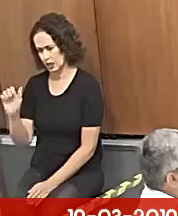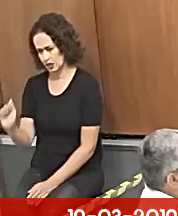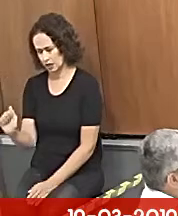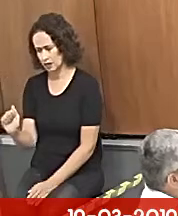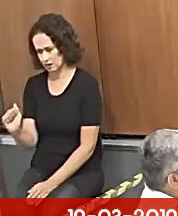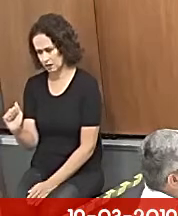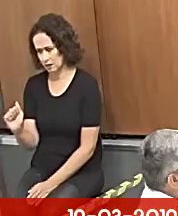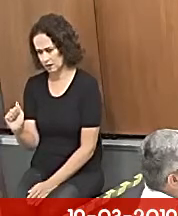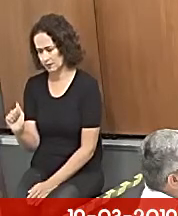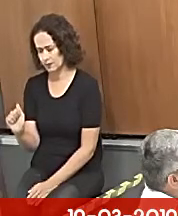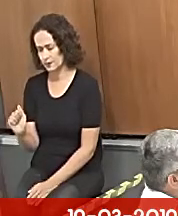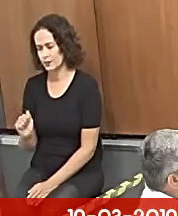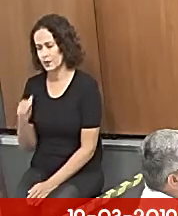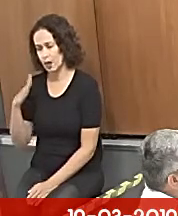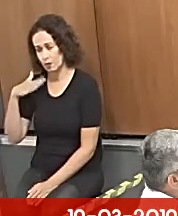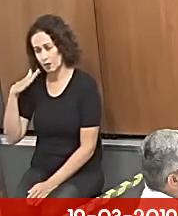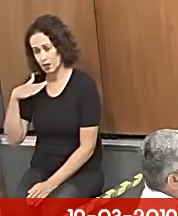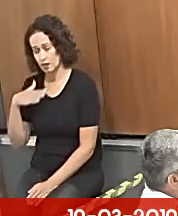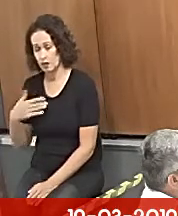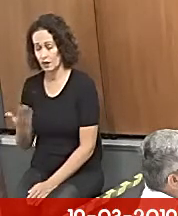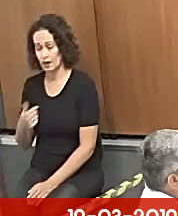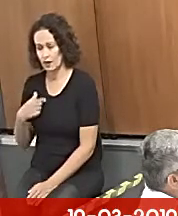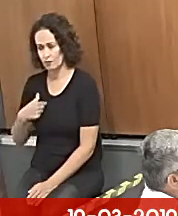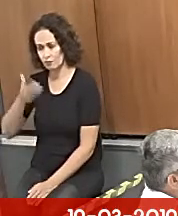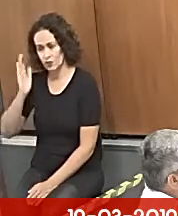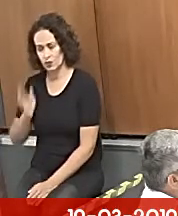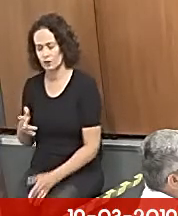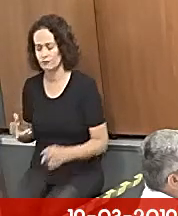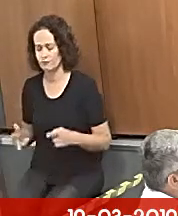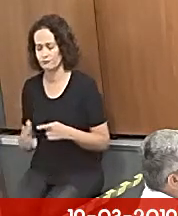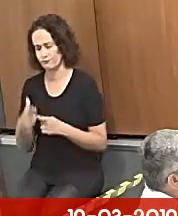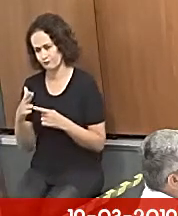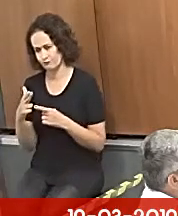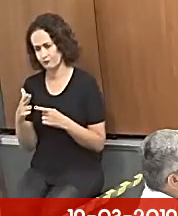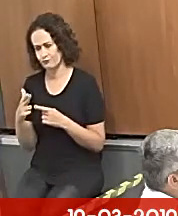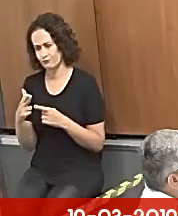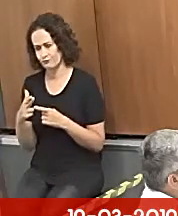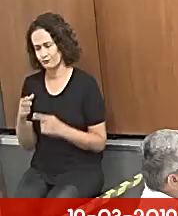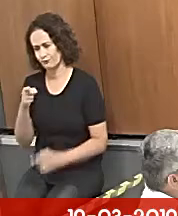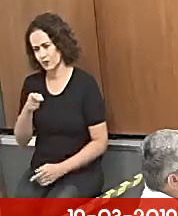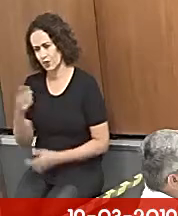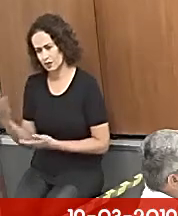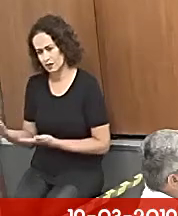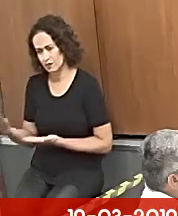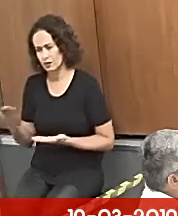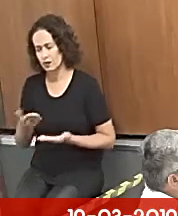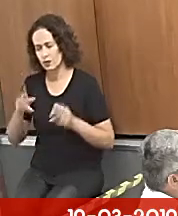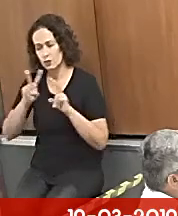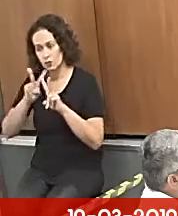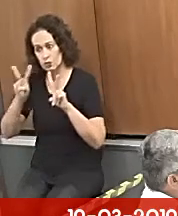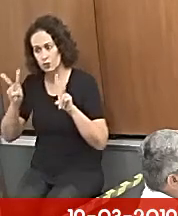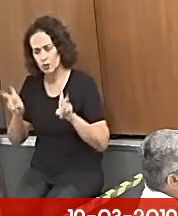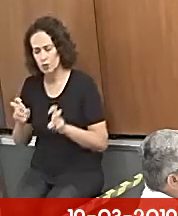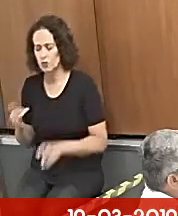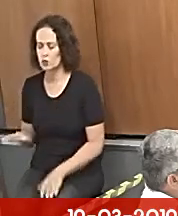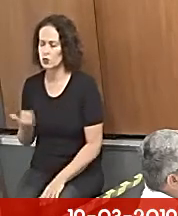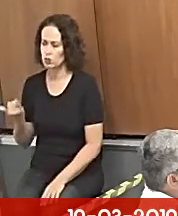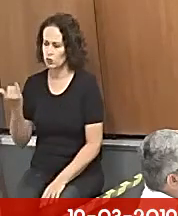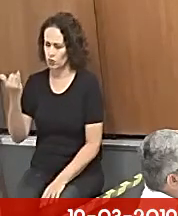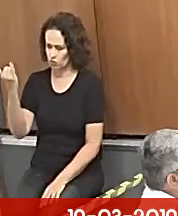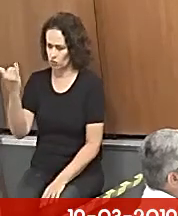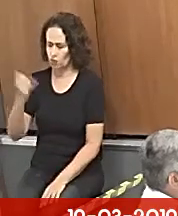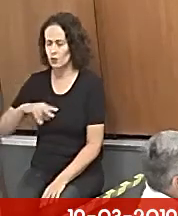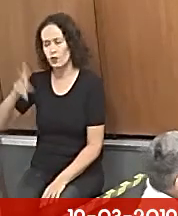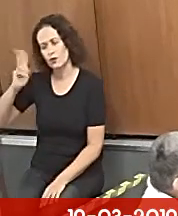barros e já comeu interrompe a senhora só está trazendo e um tema importantíssimo eu me lembro que